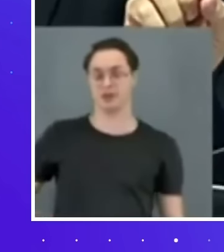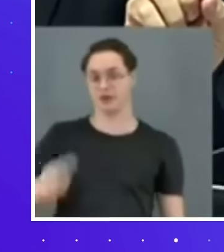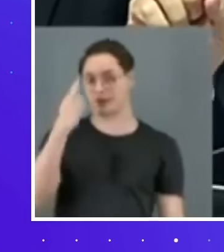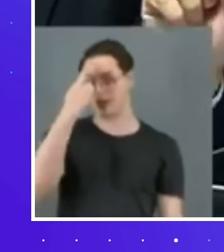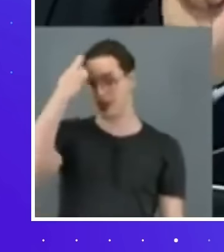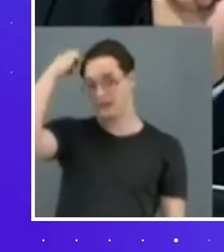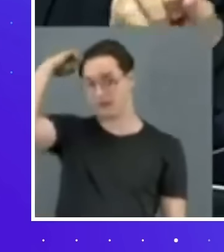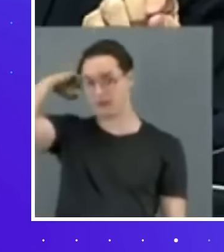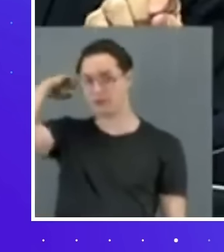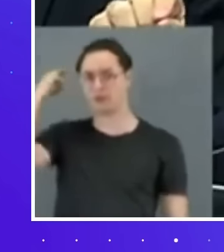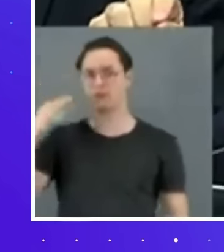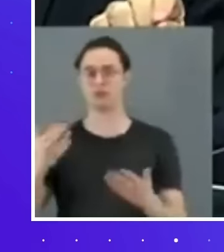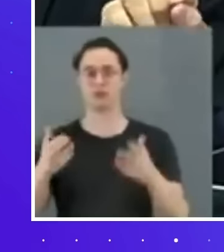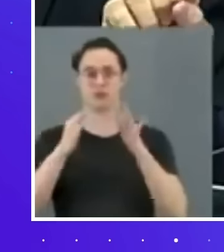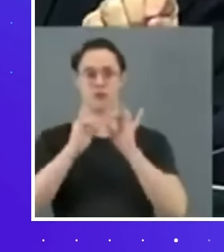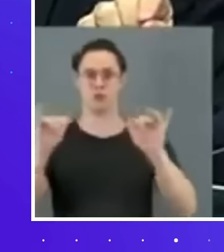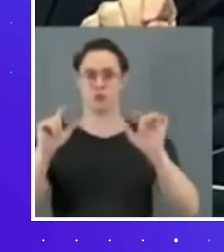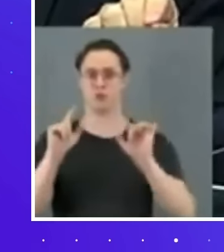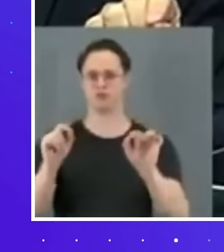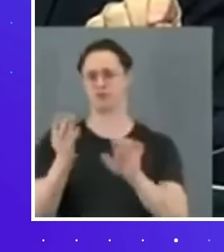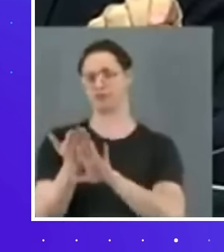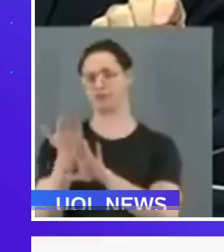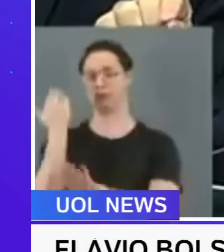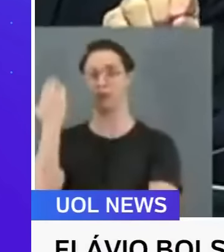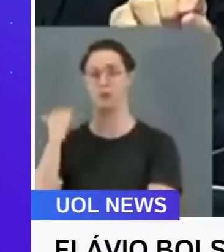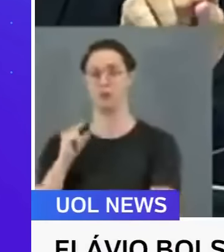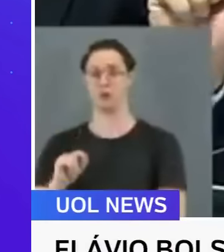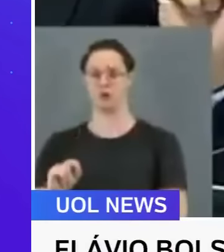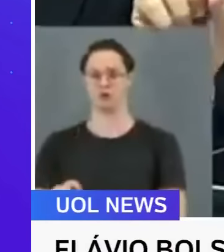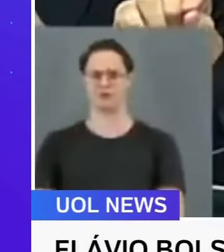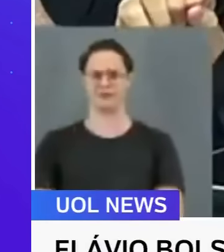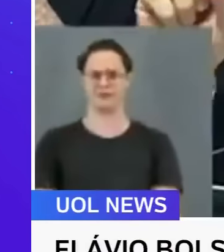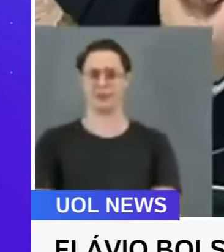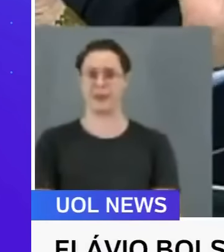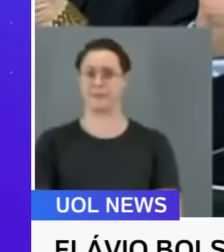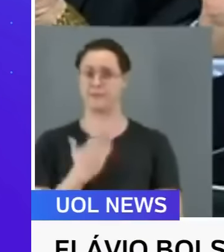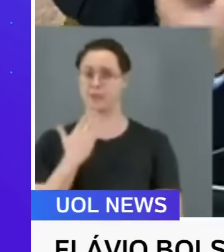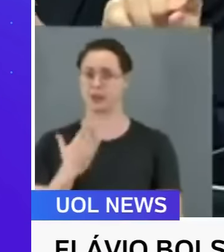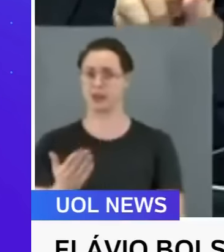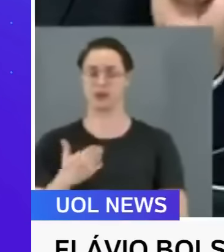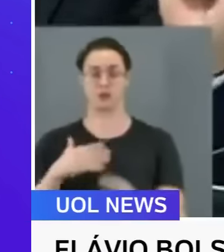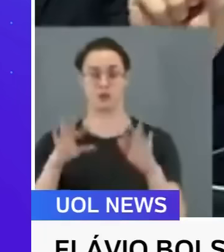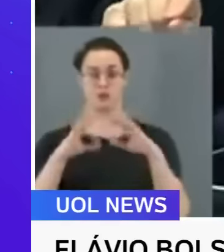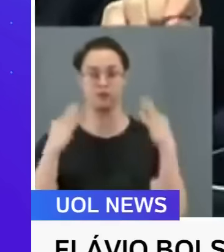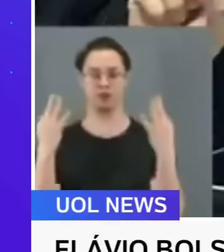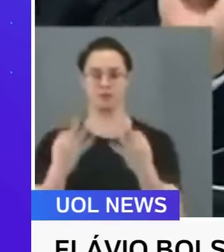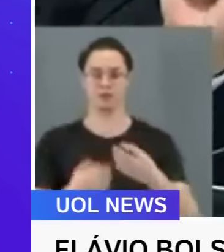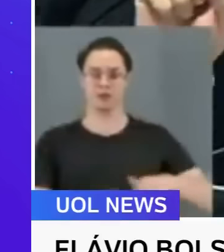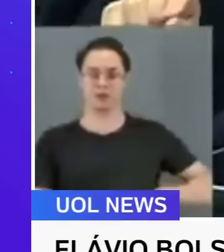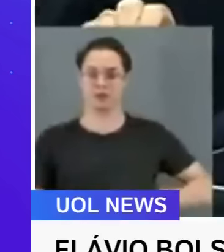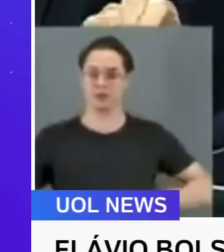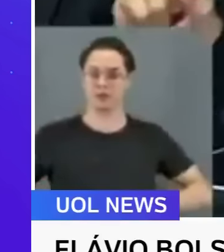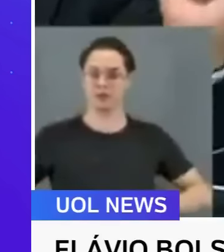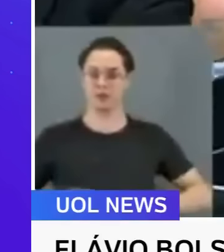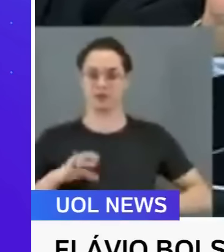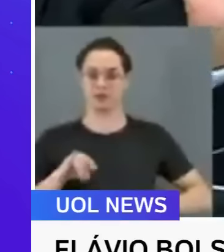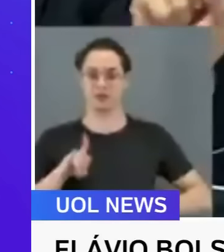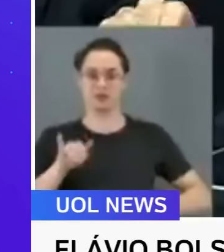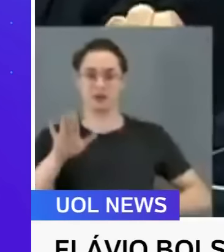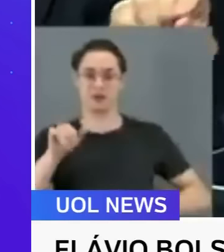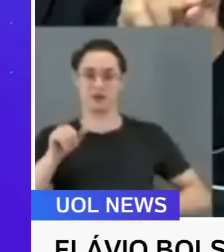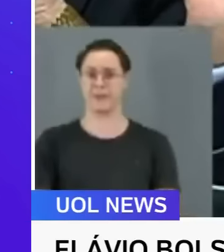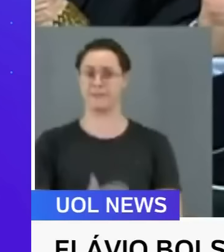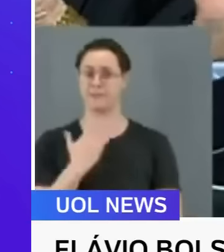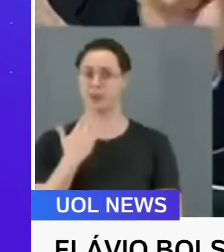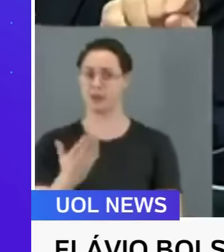sobre isso, mas eu até estava falando com o pessoal do gabinete, né? E eu falei que eu não imaginava de forma alguma